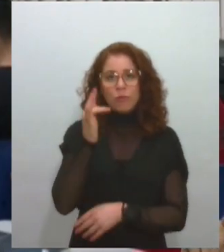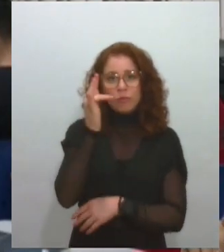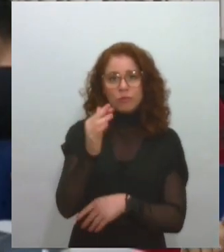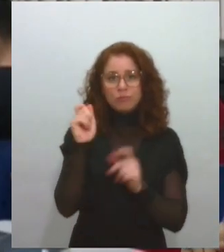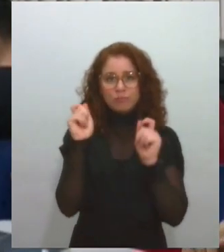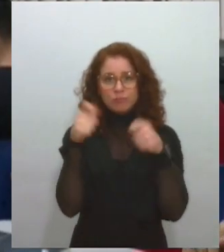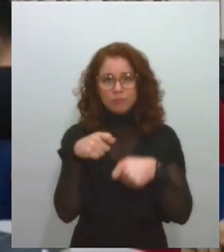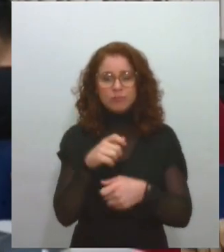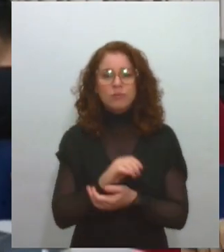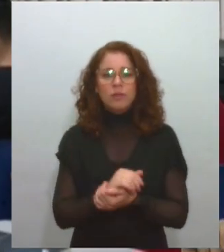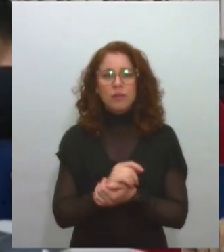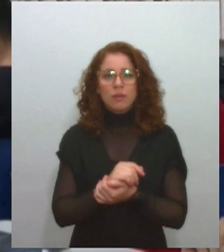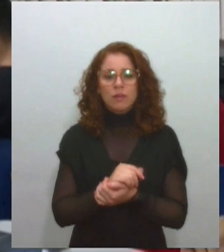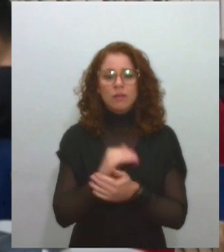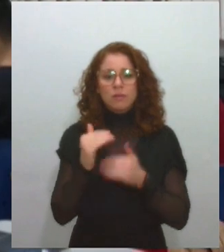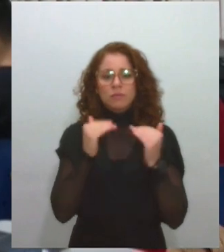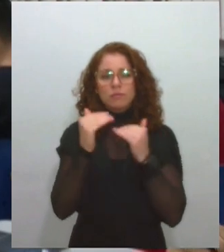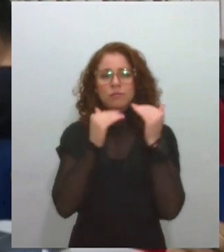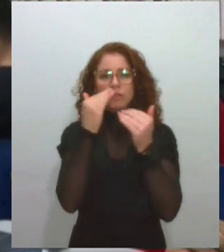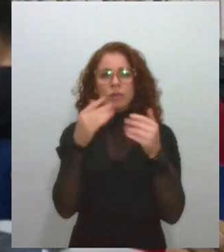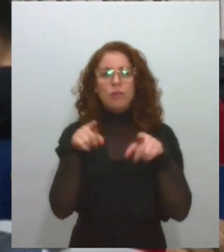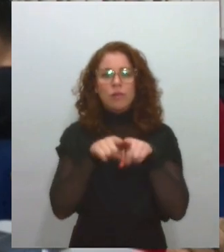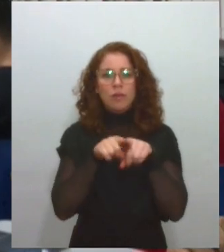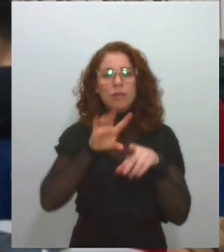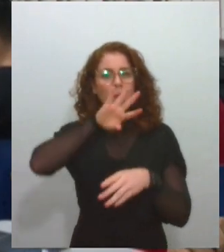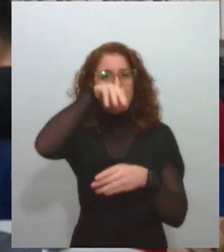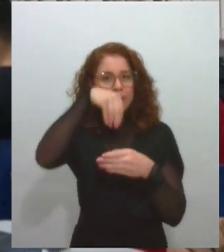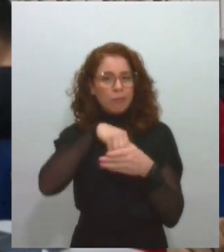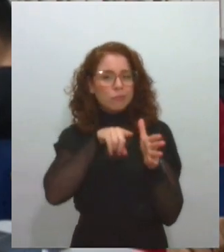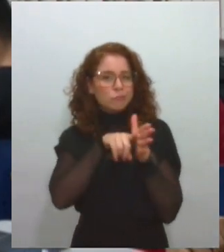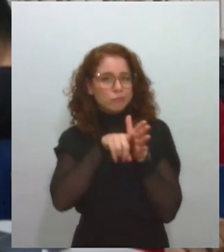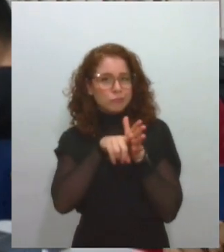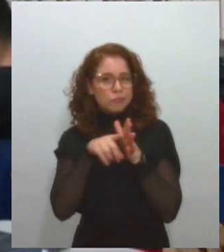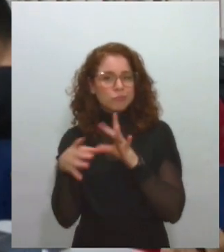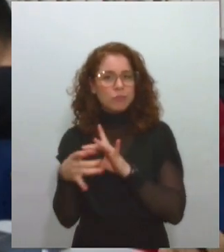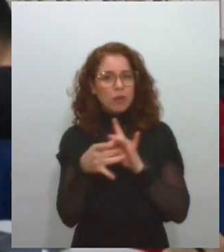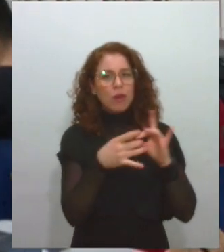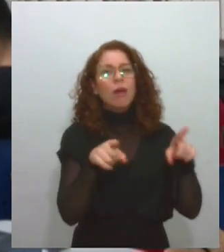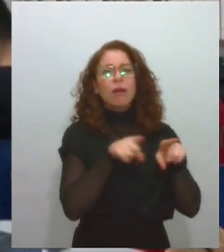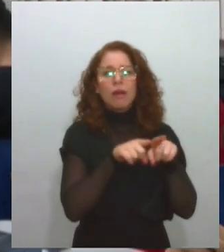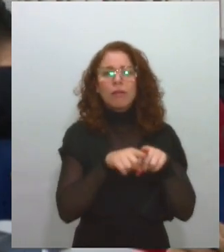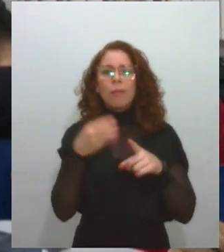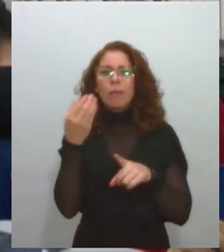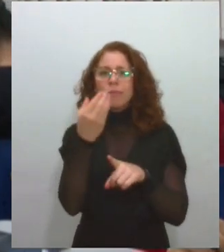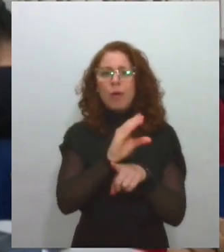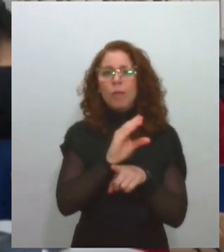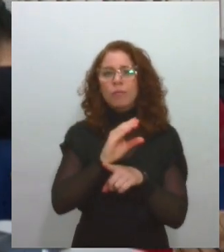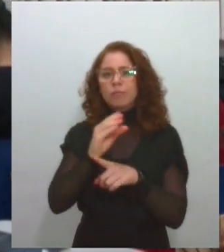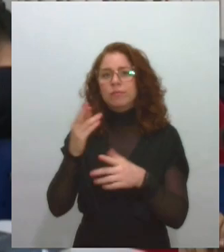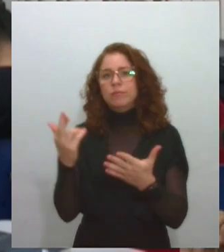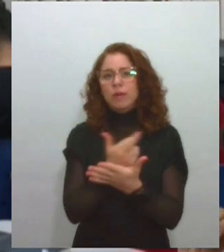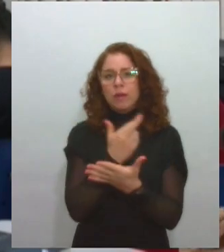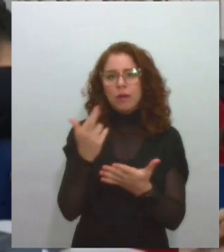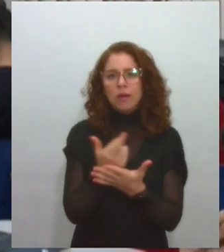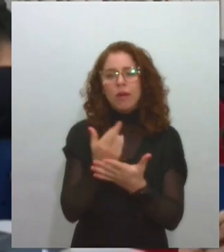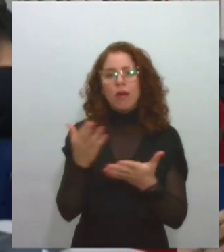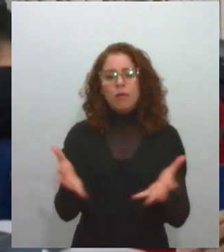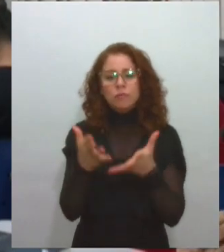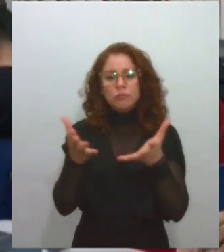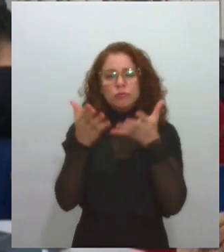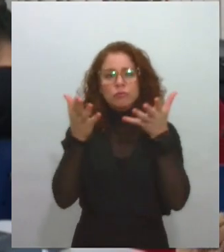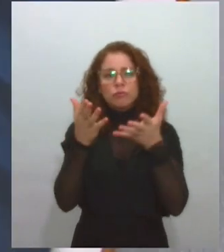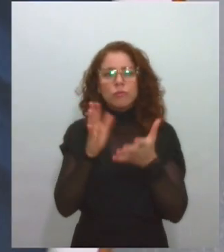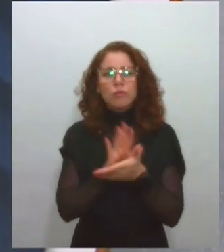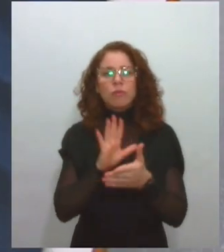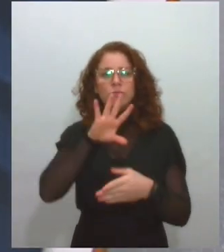desenvolver justamente essa veia da pesquisa, publicar e através das suas publicações contribuir com a sociedade, com a política, com os órgãos públicos, com o próprio